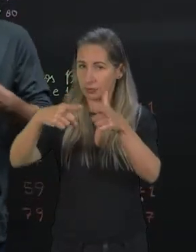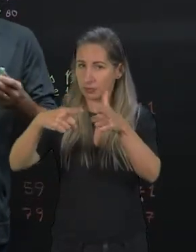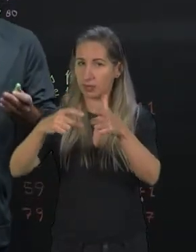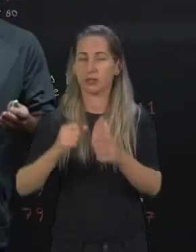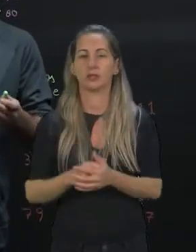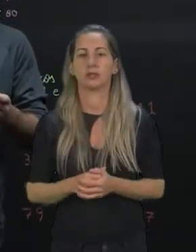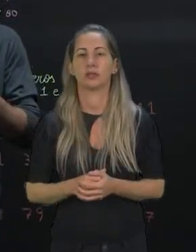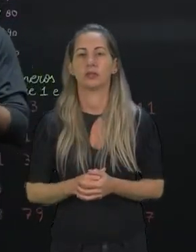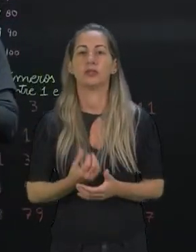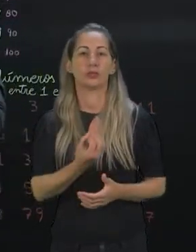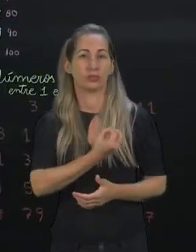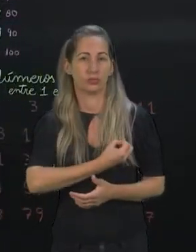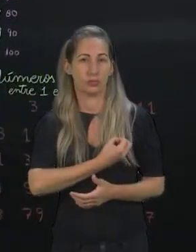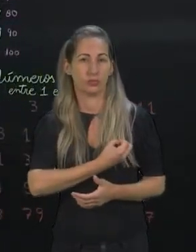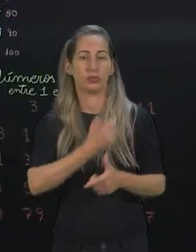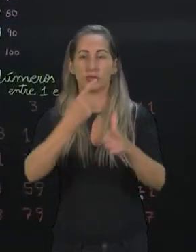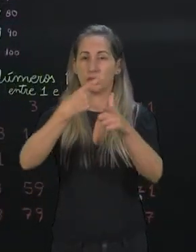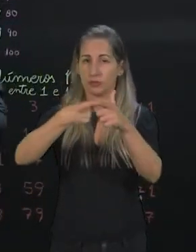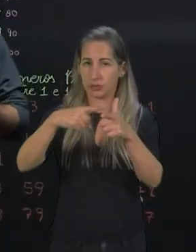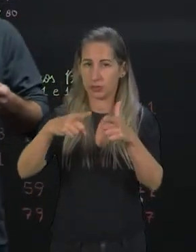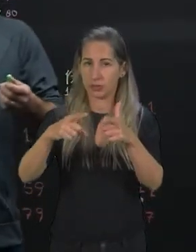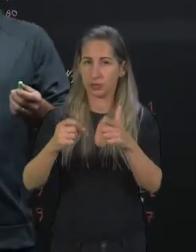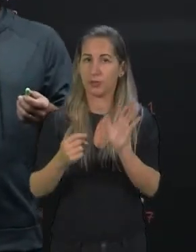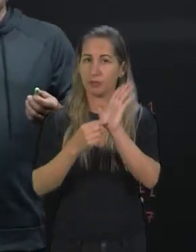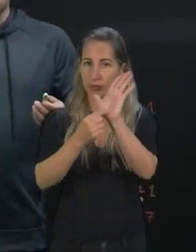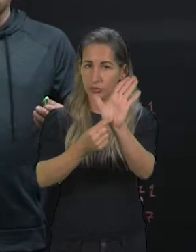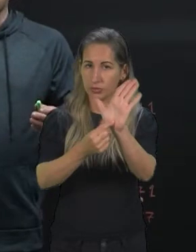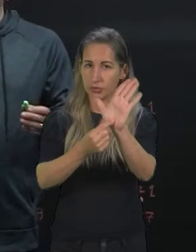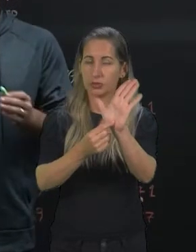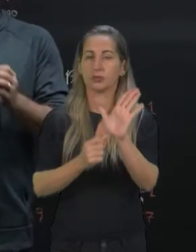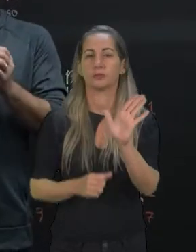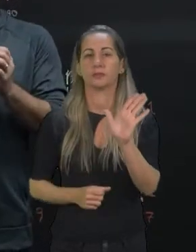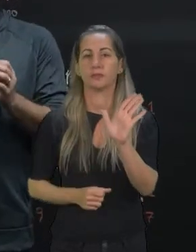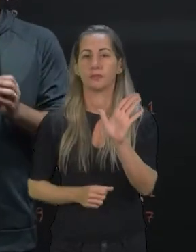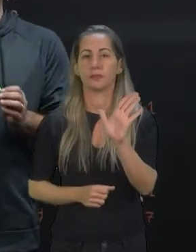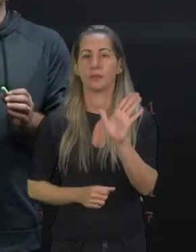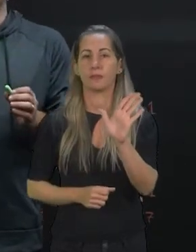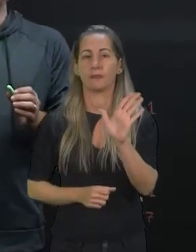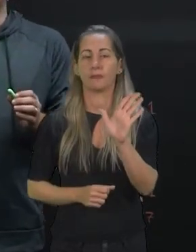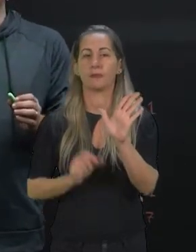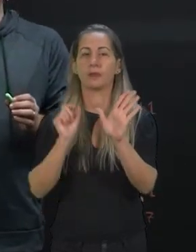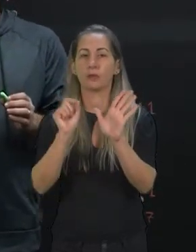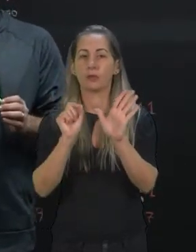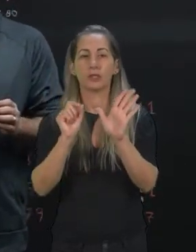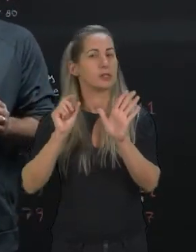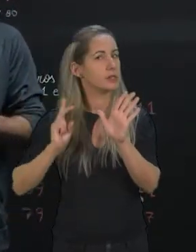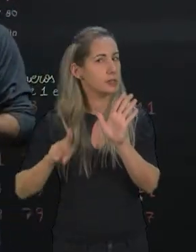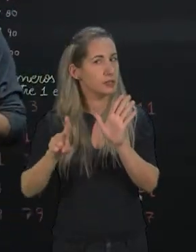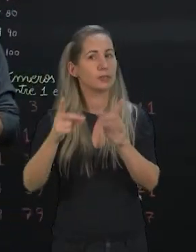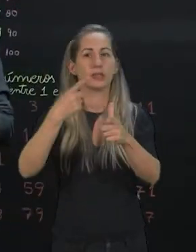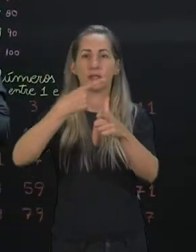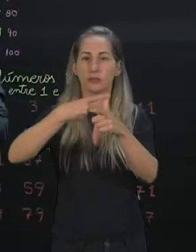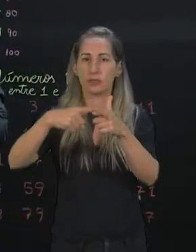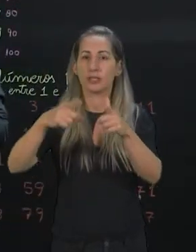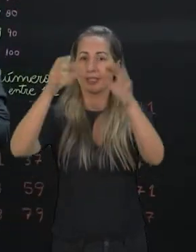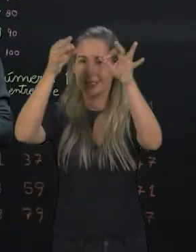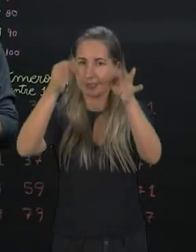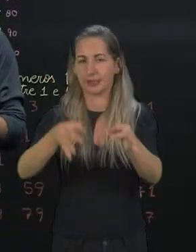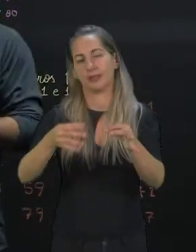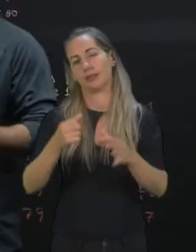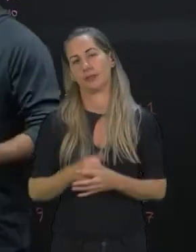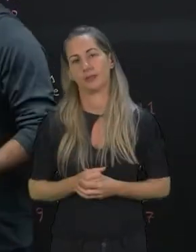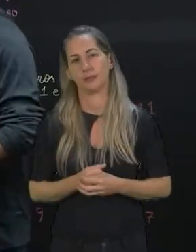divisibilidade, ou esses números divisíveis que eu estou lhes mostrando aqui, é em relação sempre à divisão